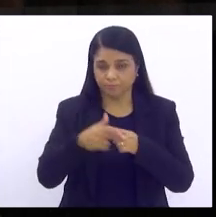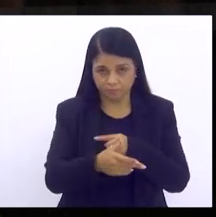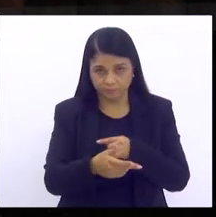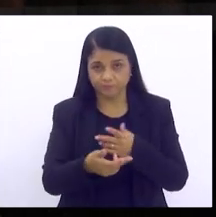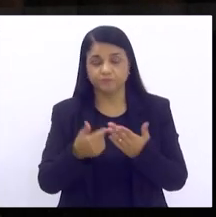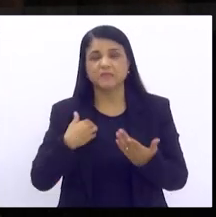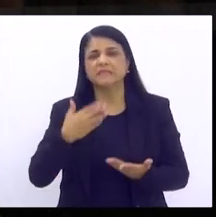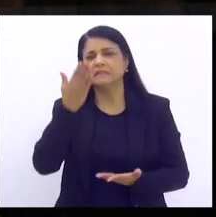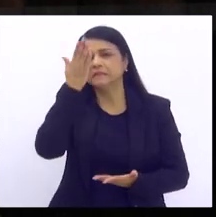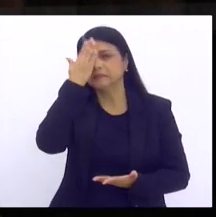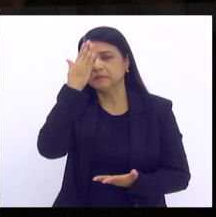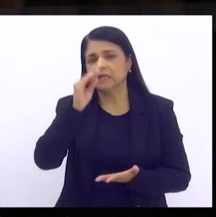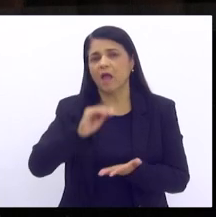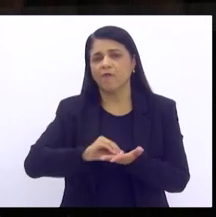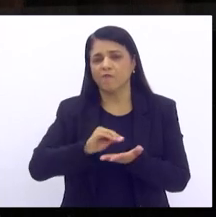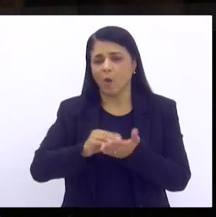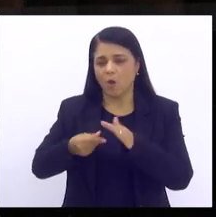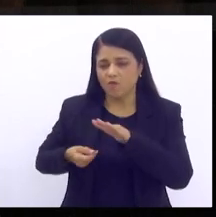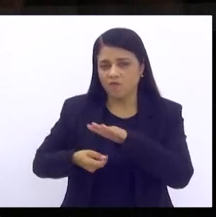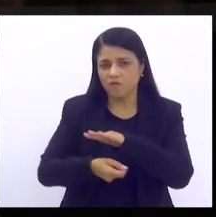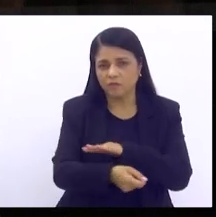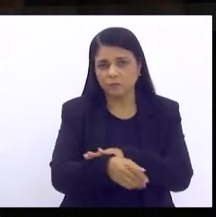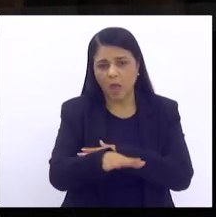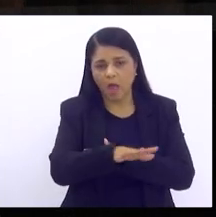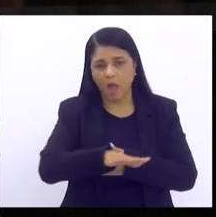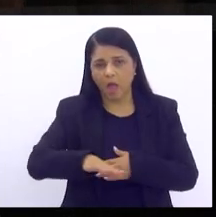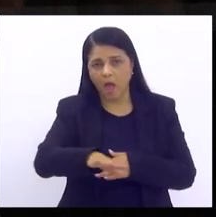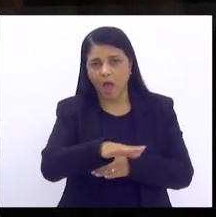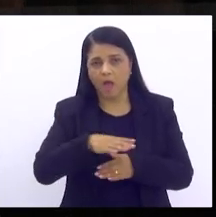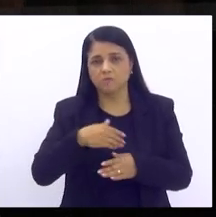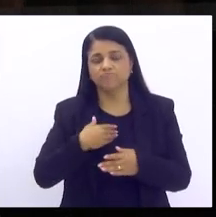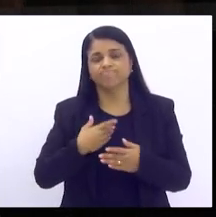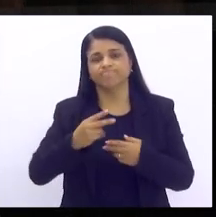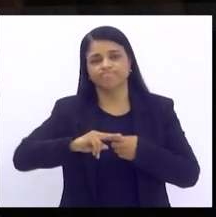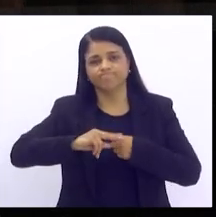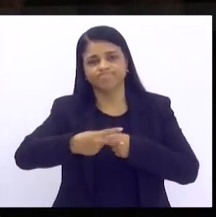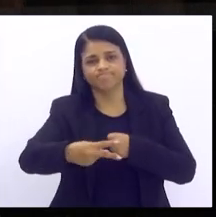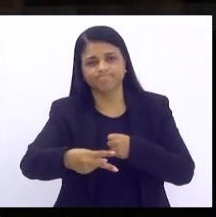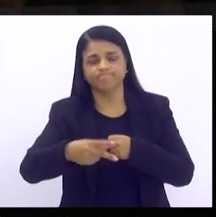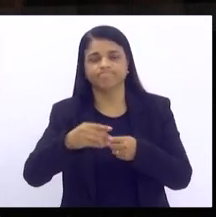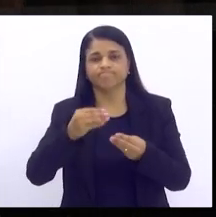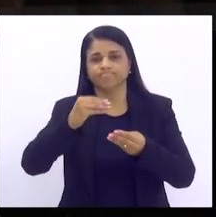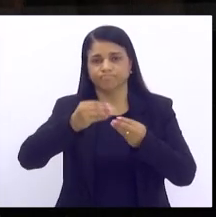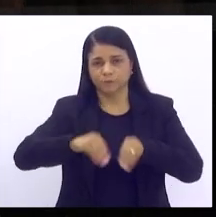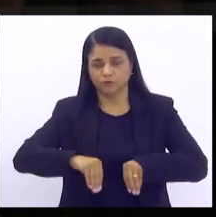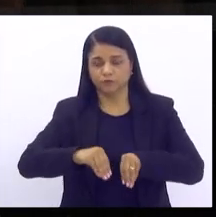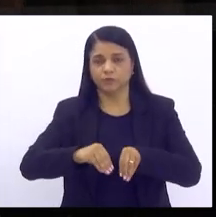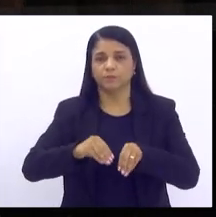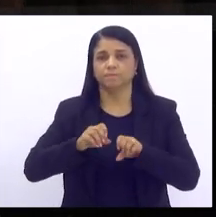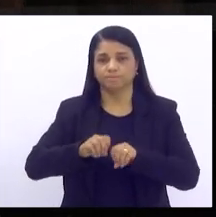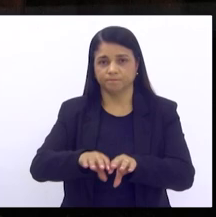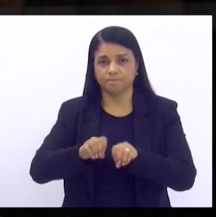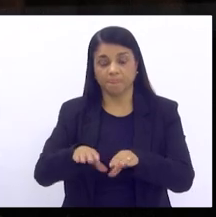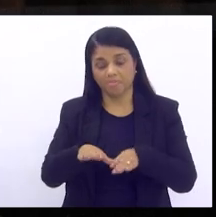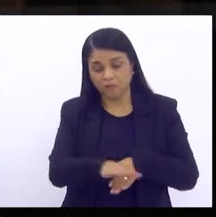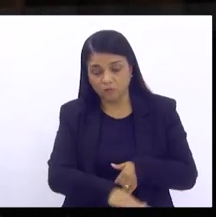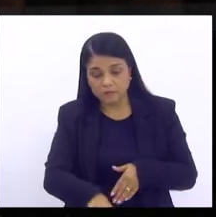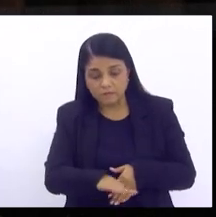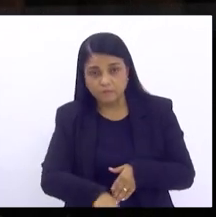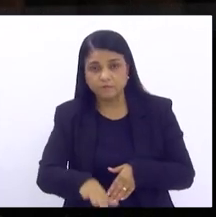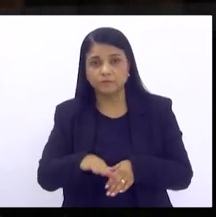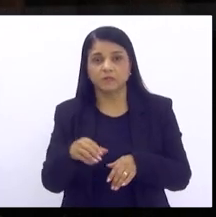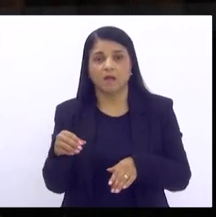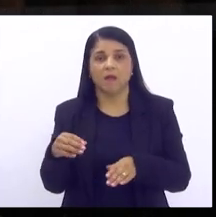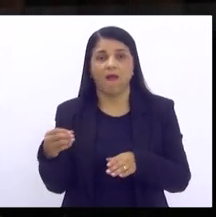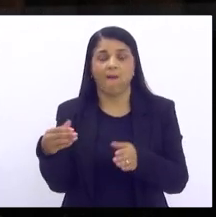como a falta de investimentos na área afeta o dia a dia da prática docente, atingindo desde a educação infantil até